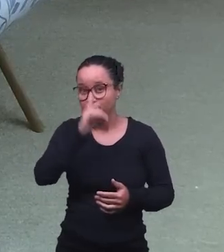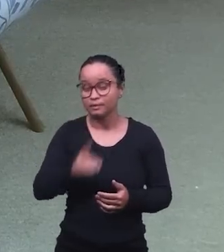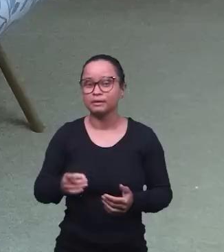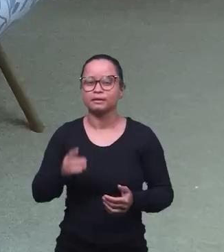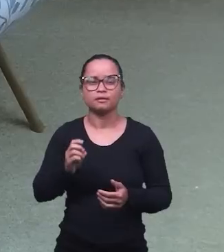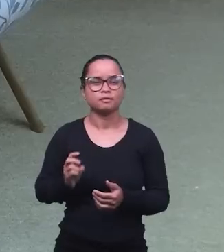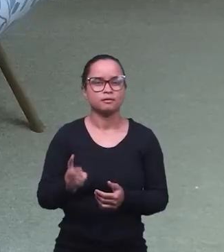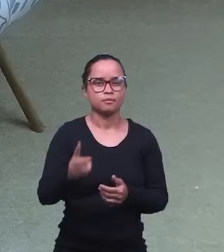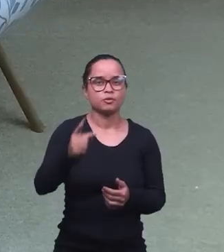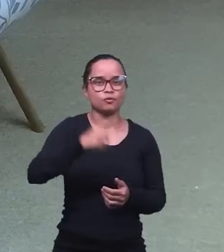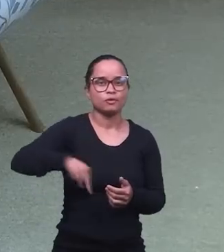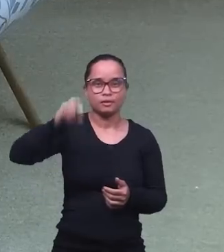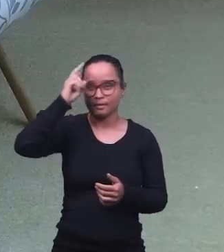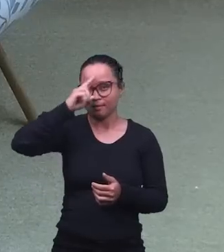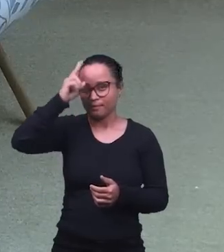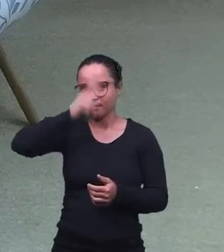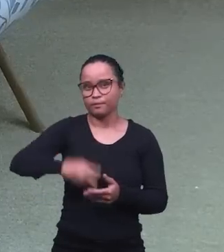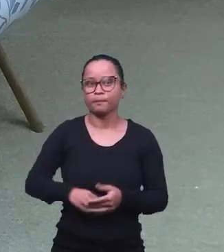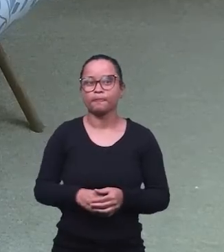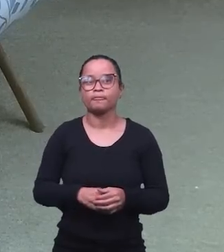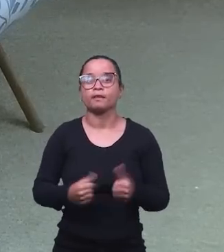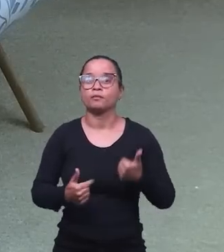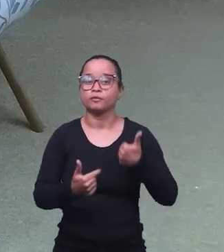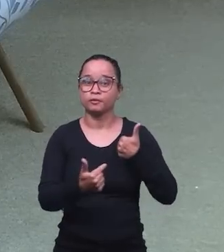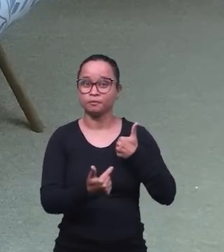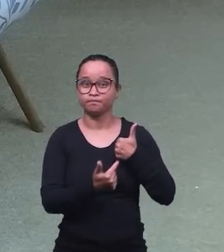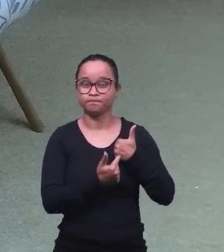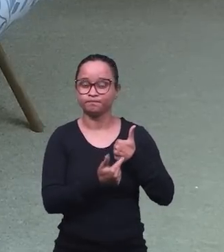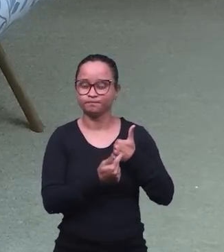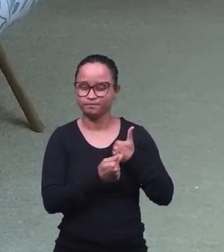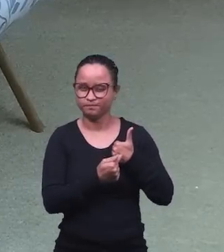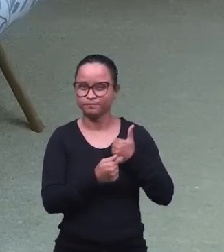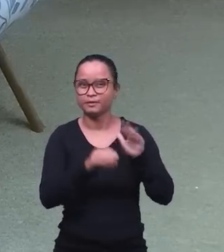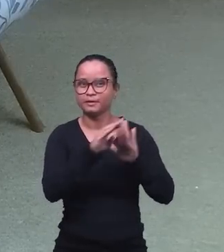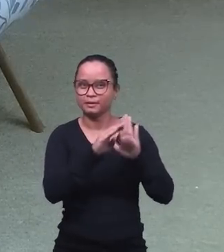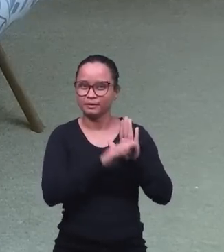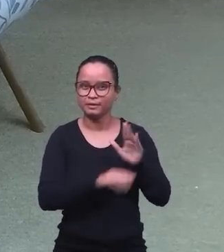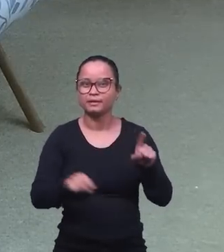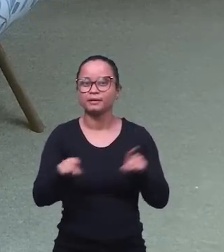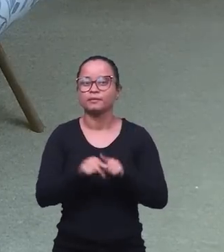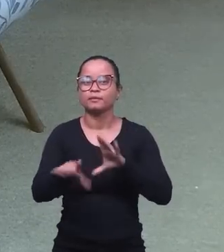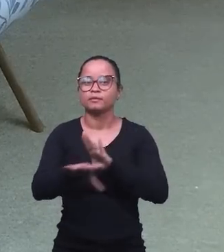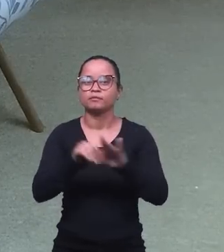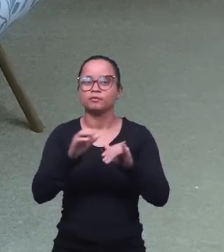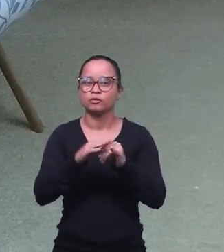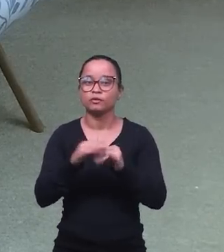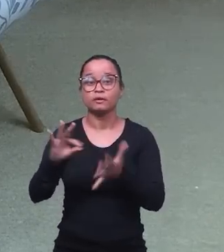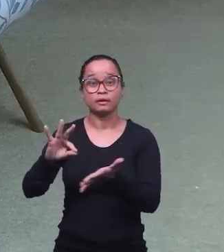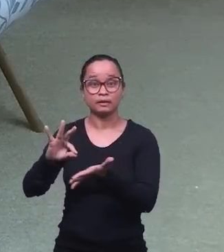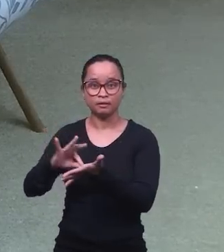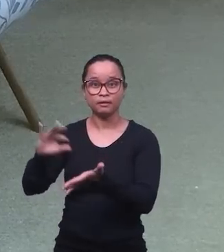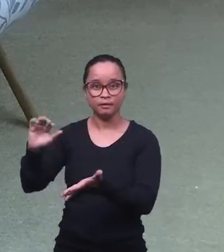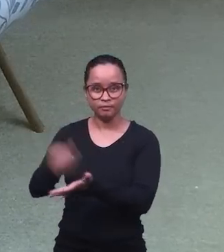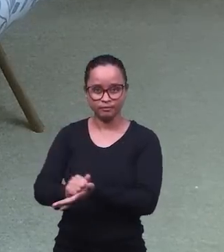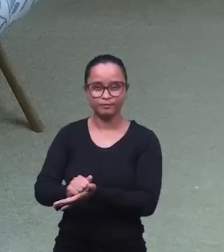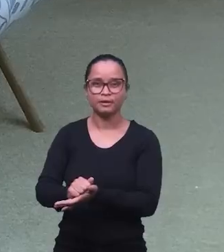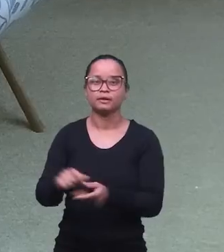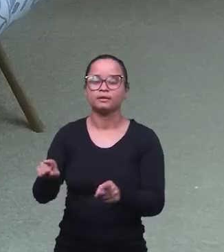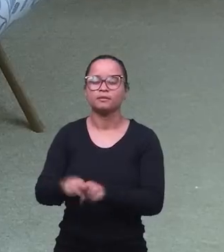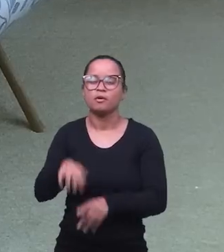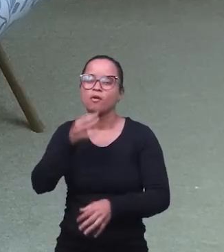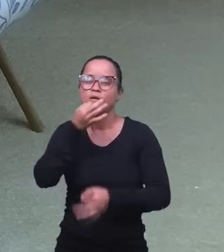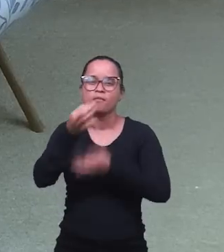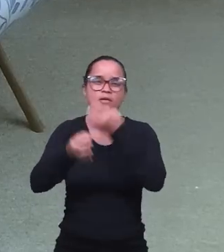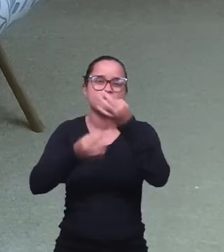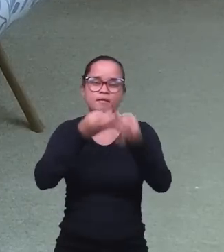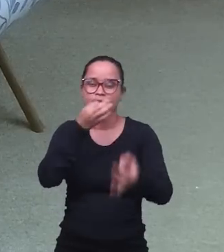domingo. Como sempre, lembramos, não deixe de dar o seu like no programa, na página do YouTube. Se inscreva, mande